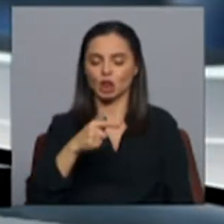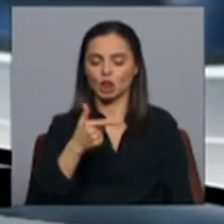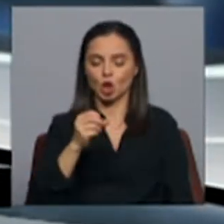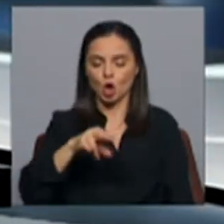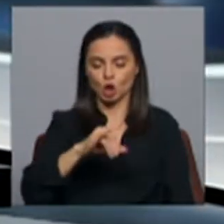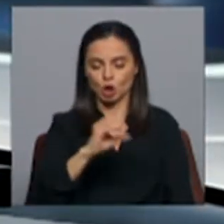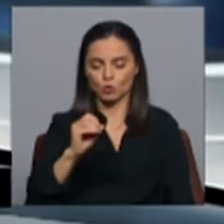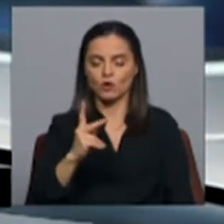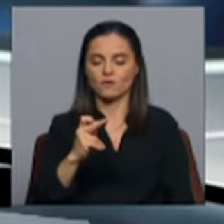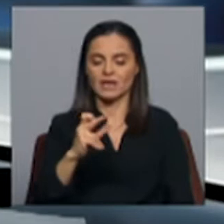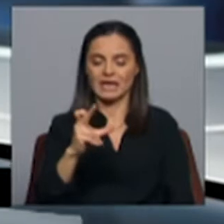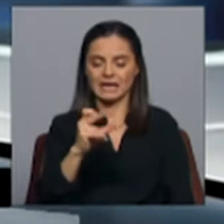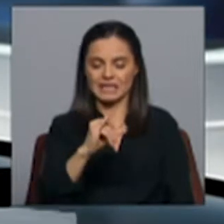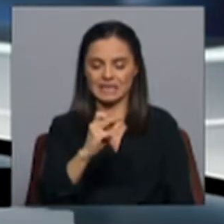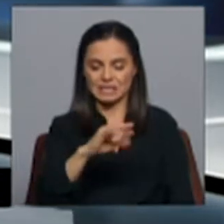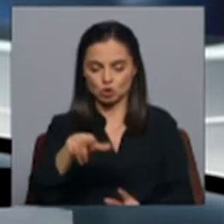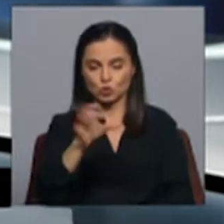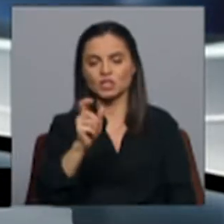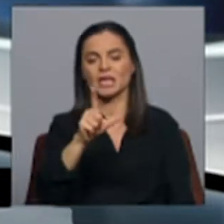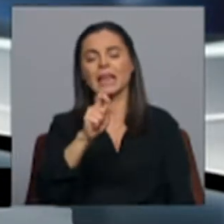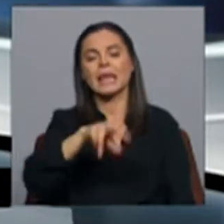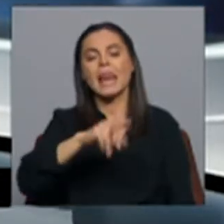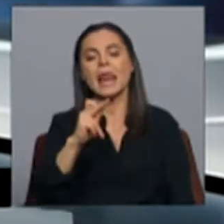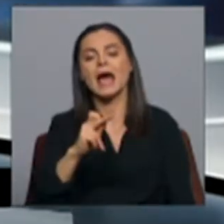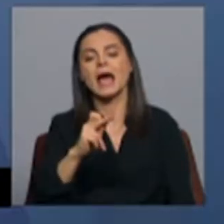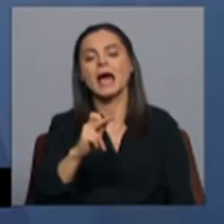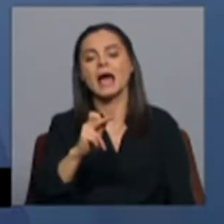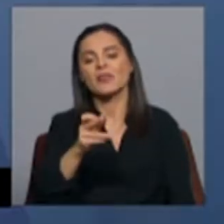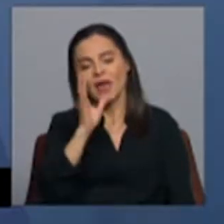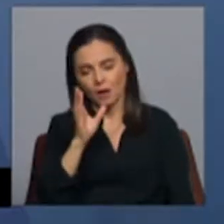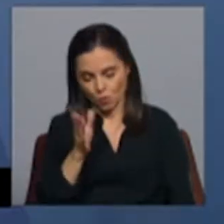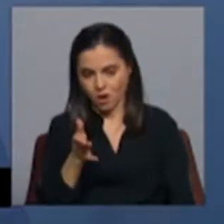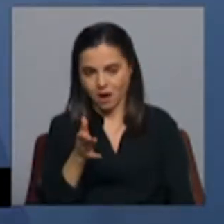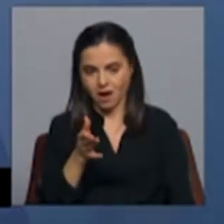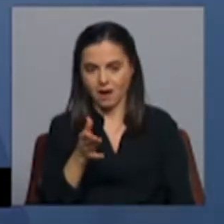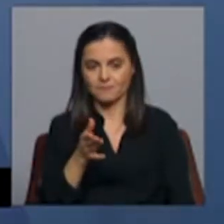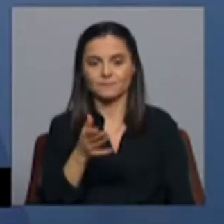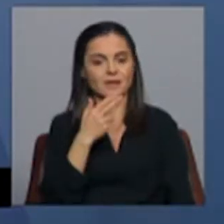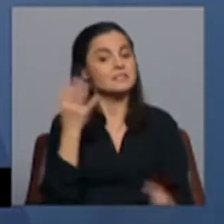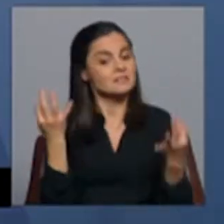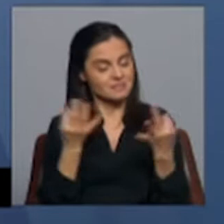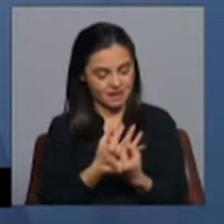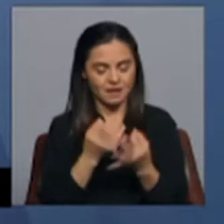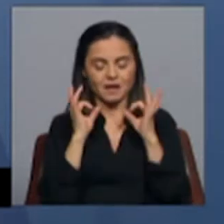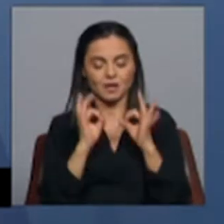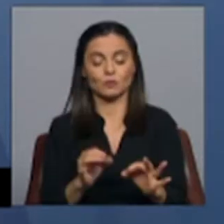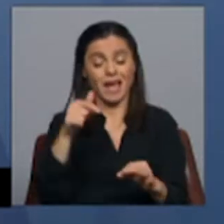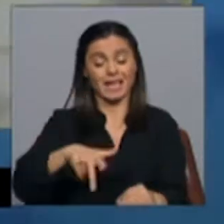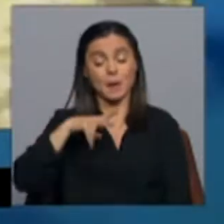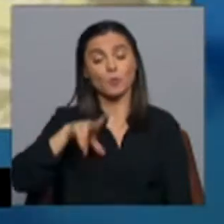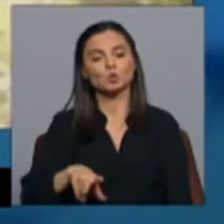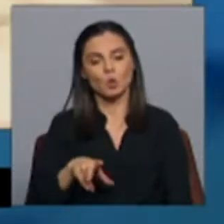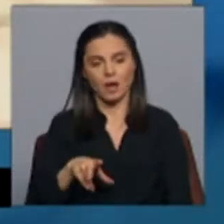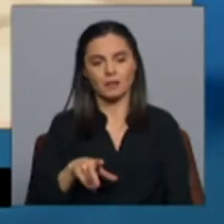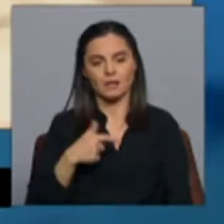digamos, pistas para o teu desenvolvimento sonoro. Estou errado? Não, estás completamente certo. De facto, cá em Portugal,